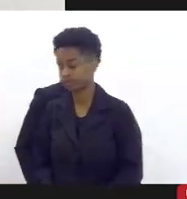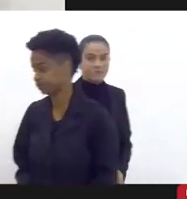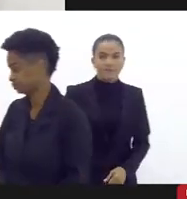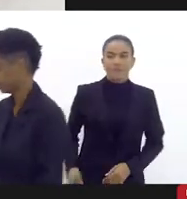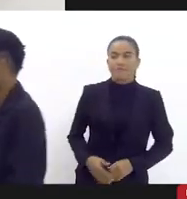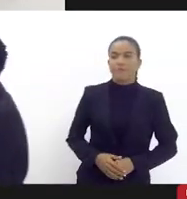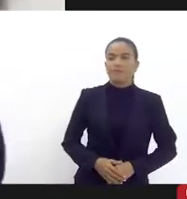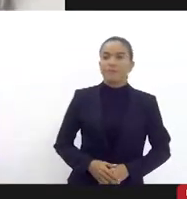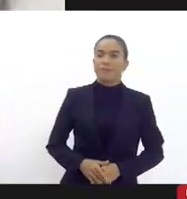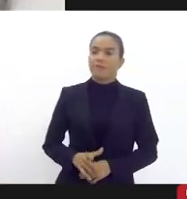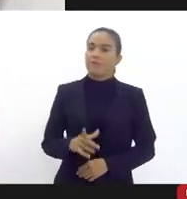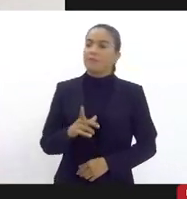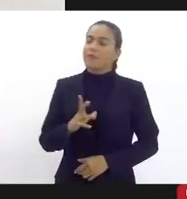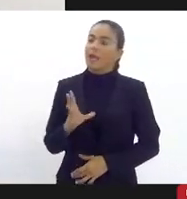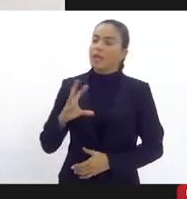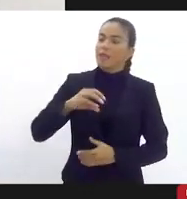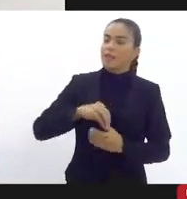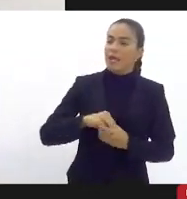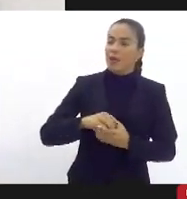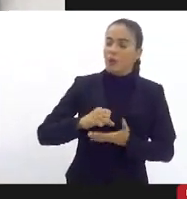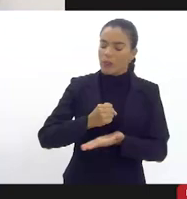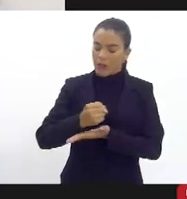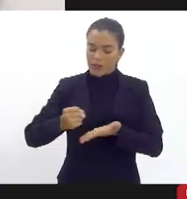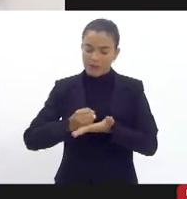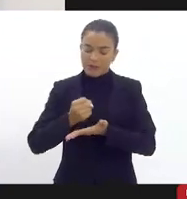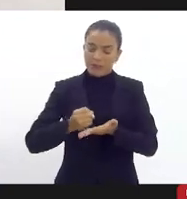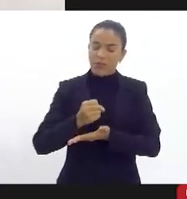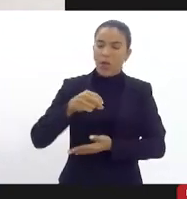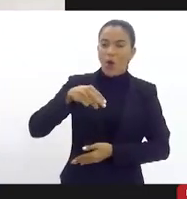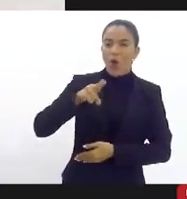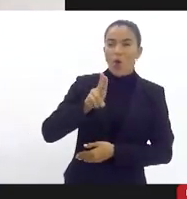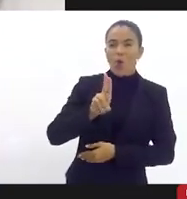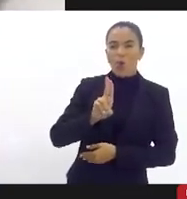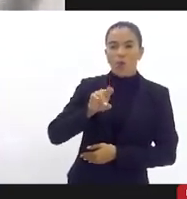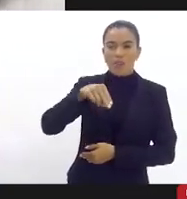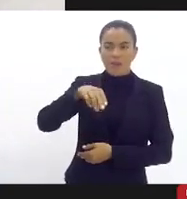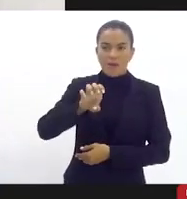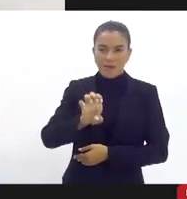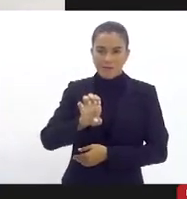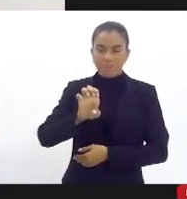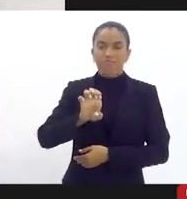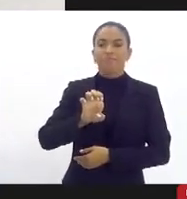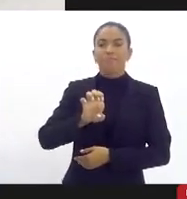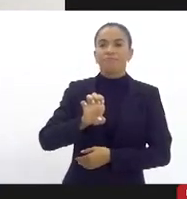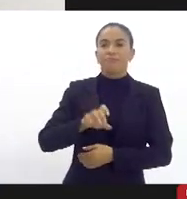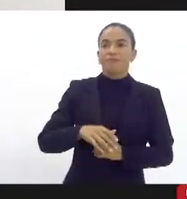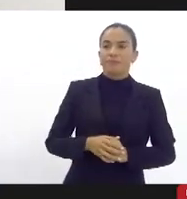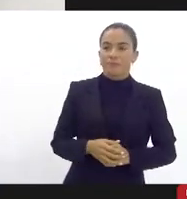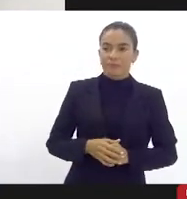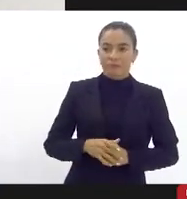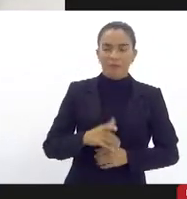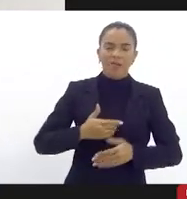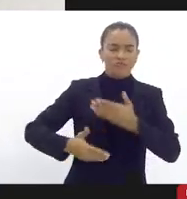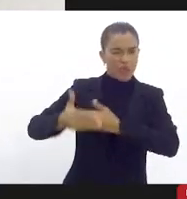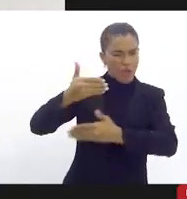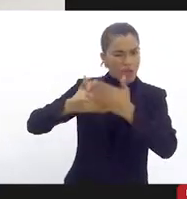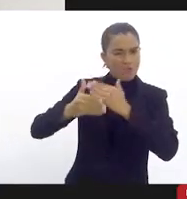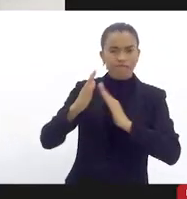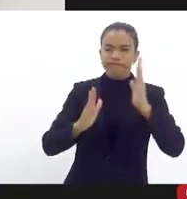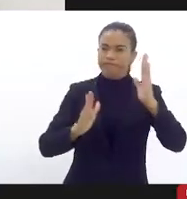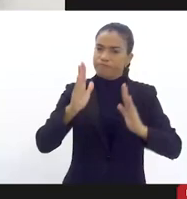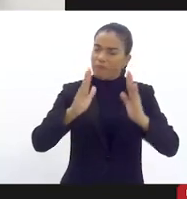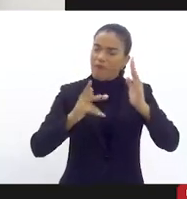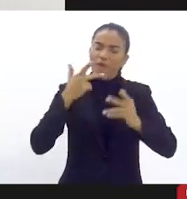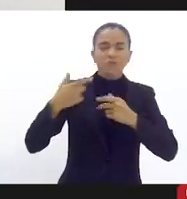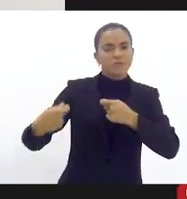está no DNA da Uni a luta né pela regulamentação no ensino superior privado há um tempo a gente fala sobre